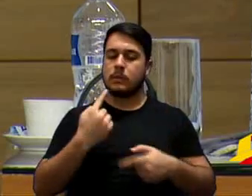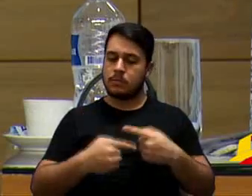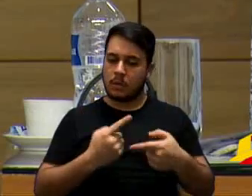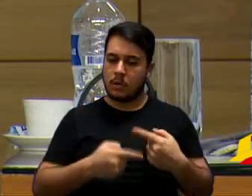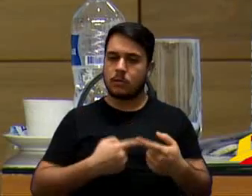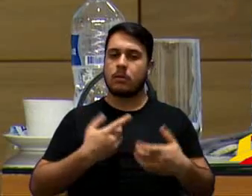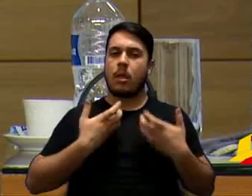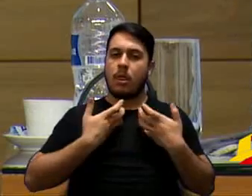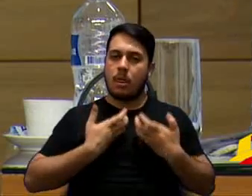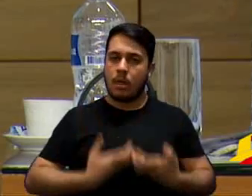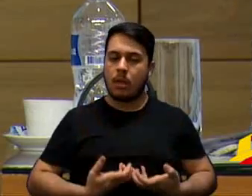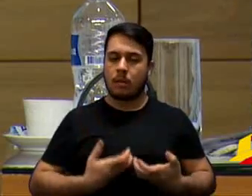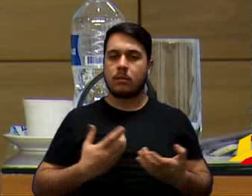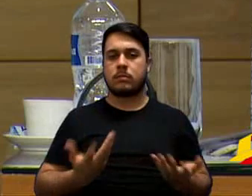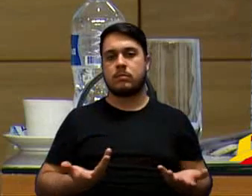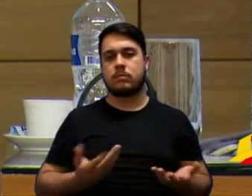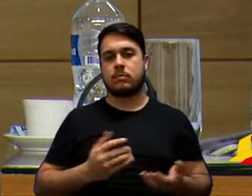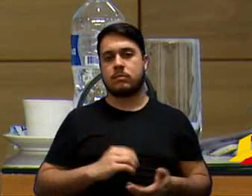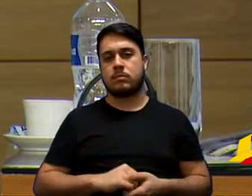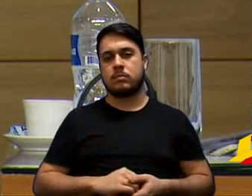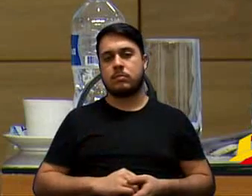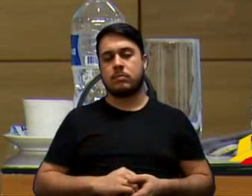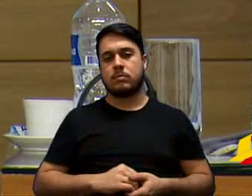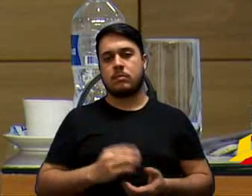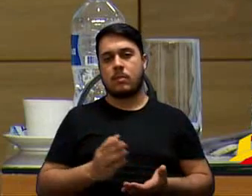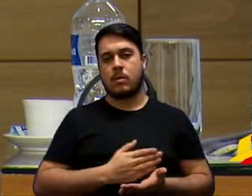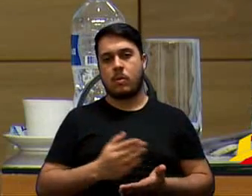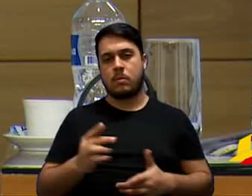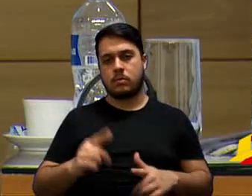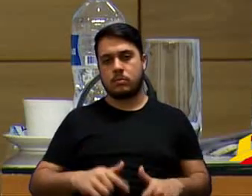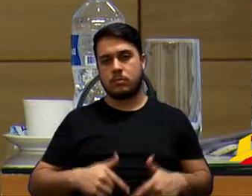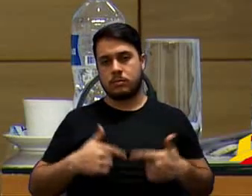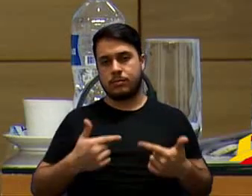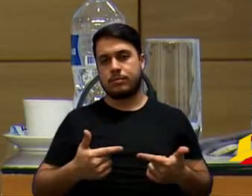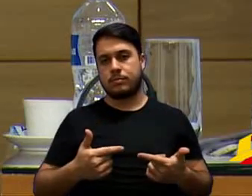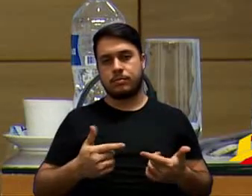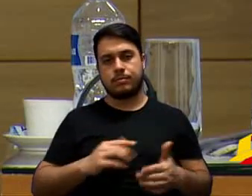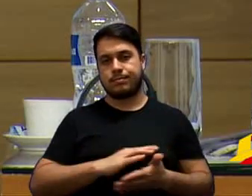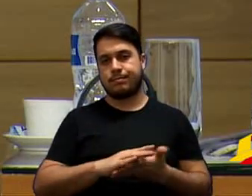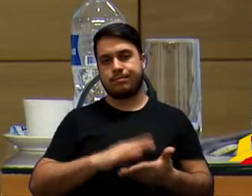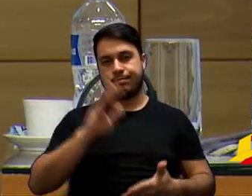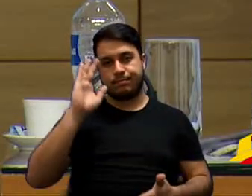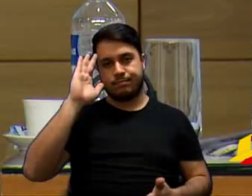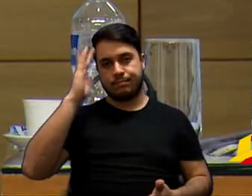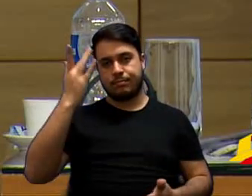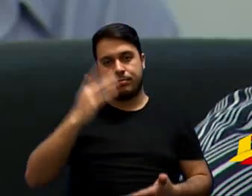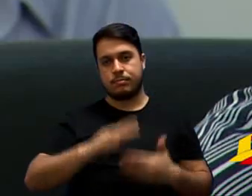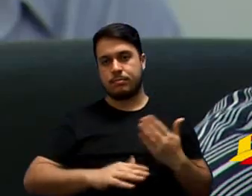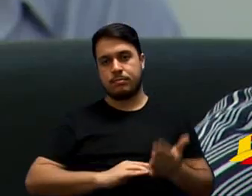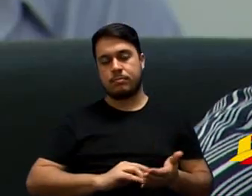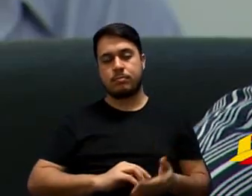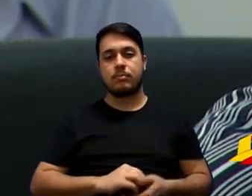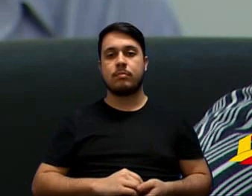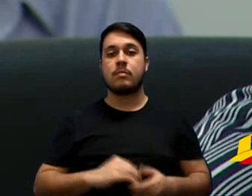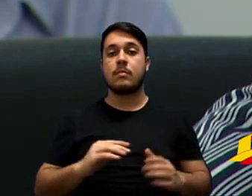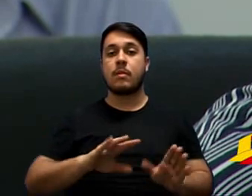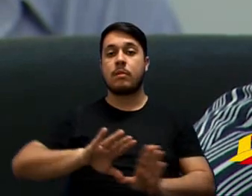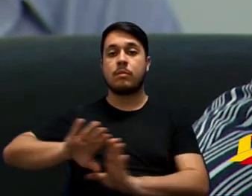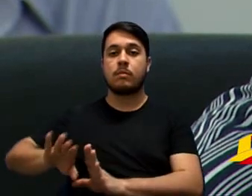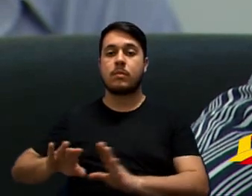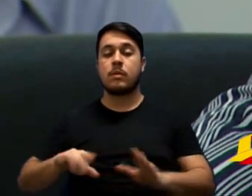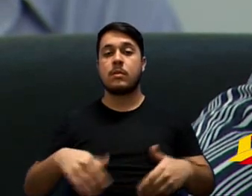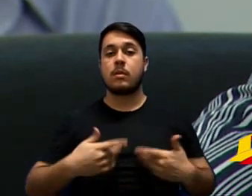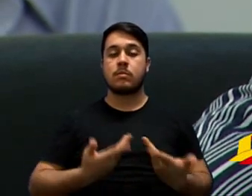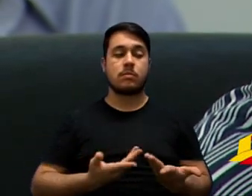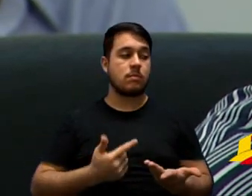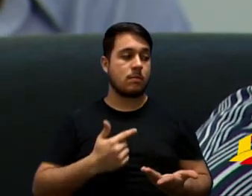poder dar andamento em caminha algumas ações então esse é por favor só um esclarecimento sobre a fala do helder